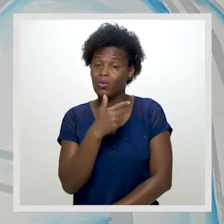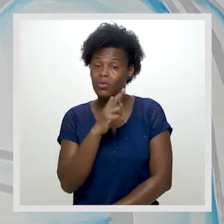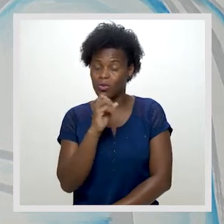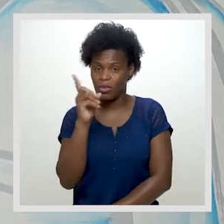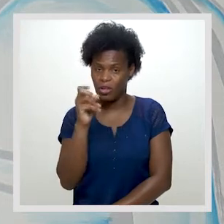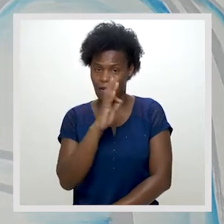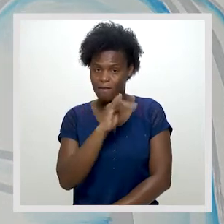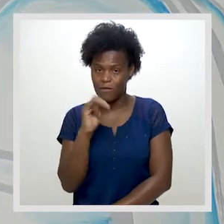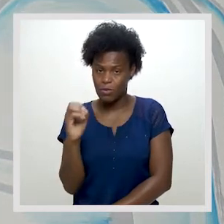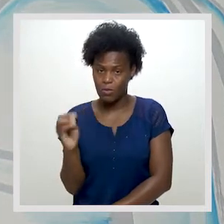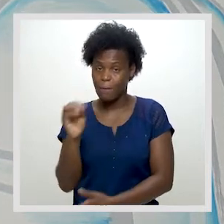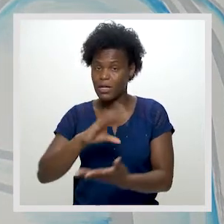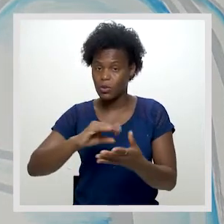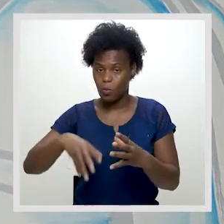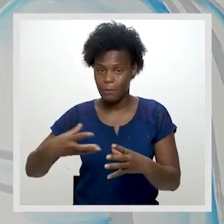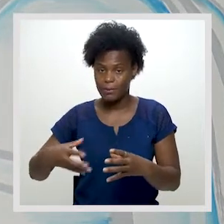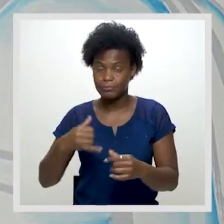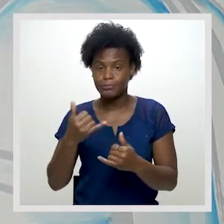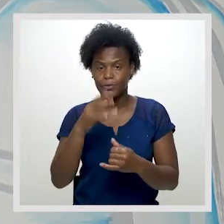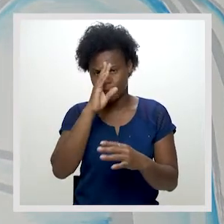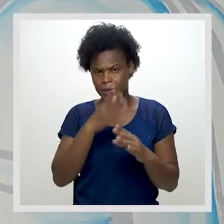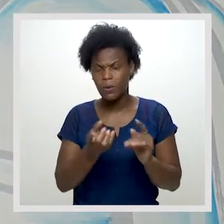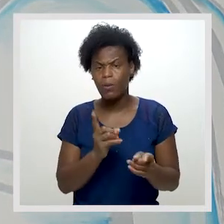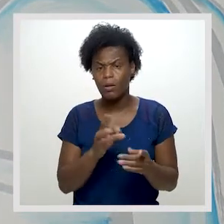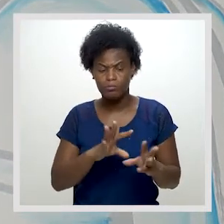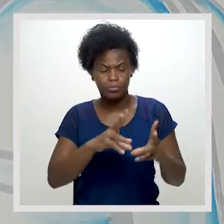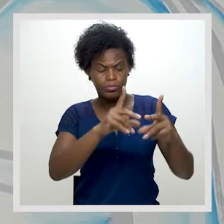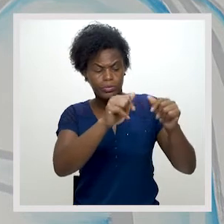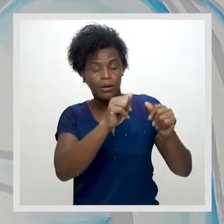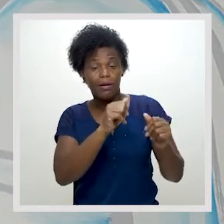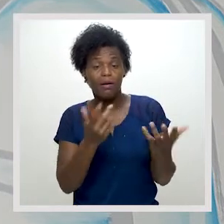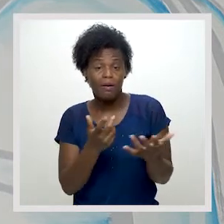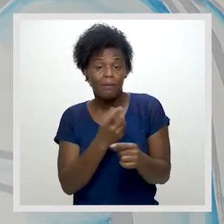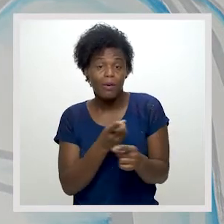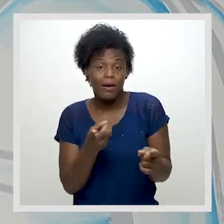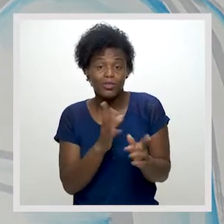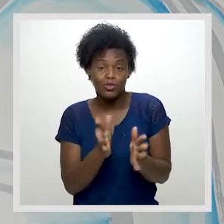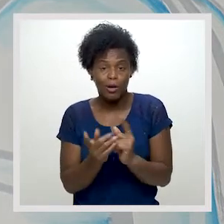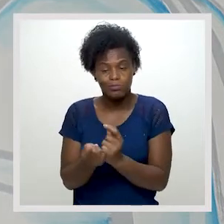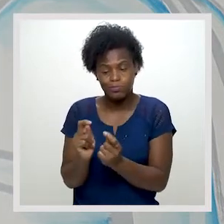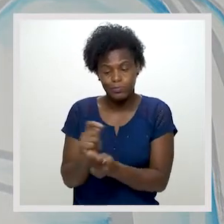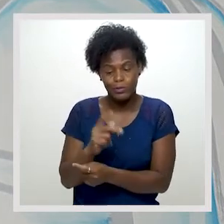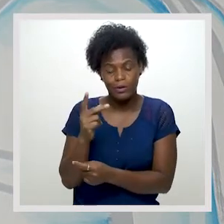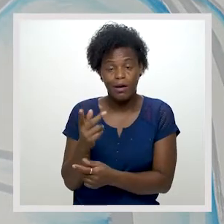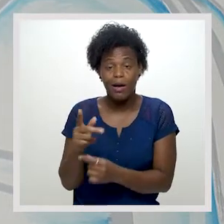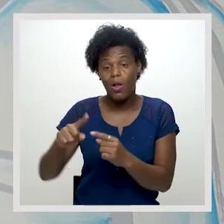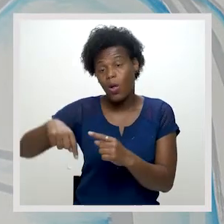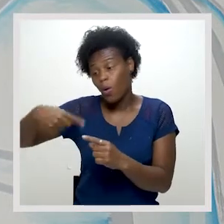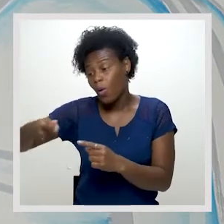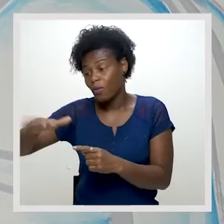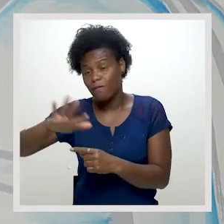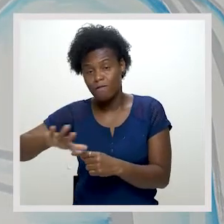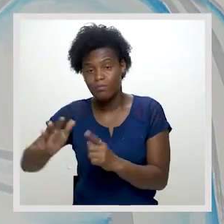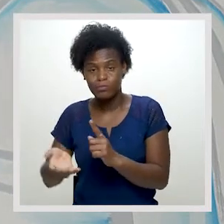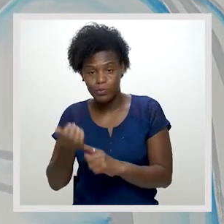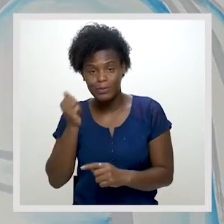o que aconteceu? Evoluindo por heterotróficos mais complexos, porque já se adaptavam a uma outra forma de